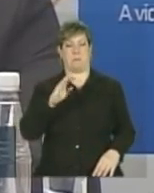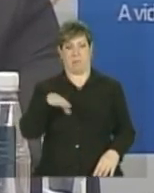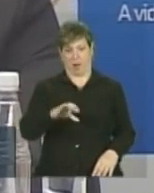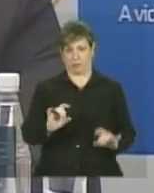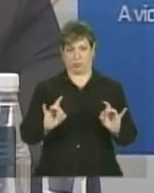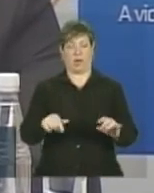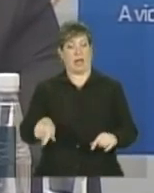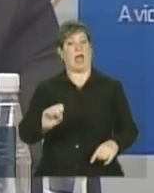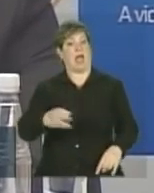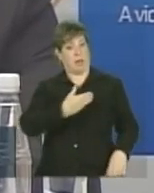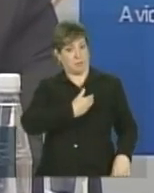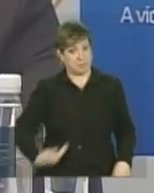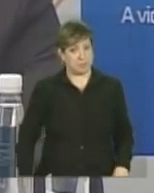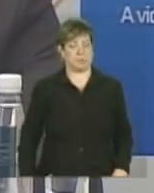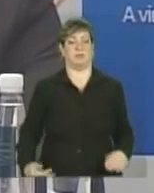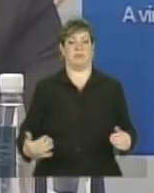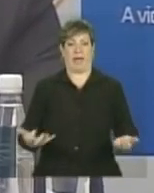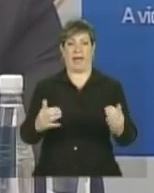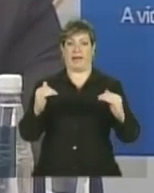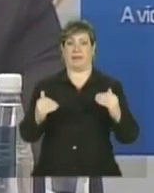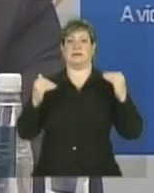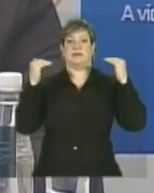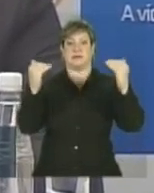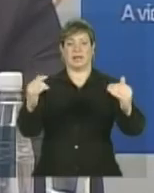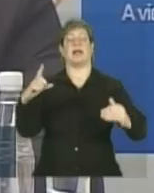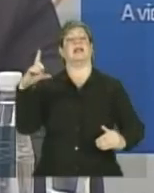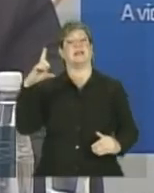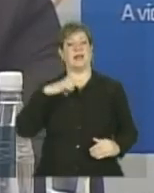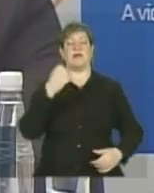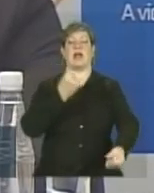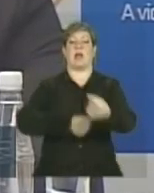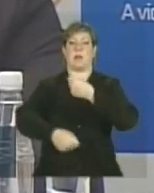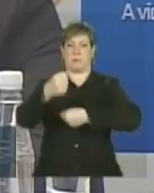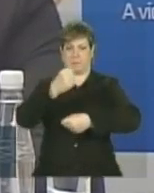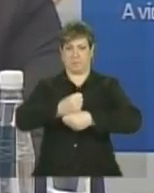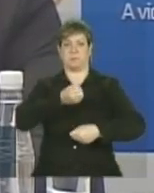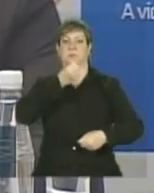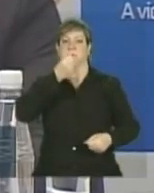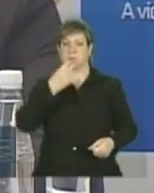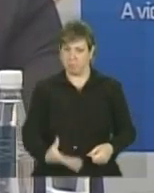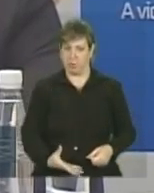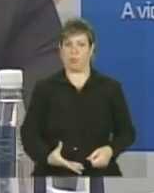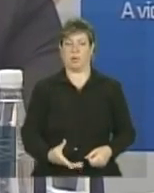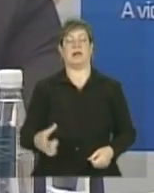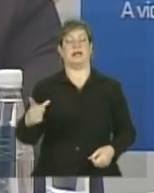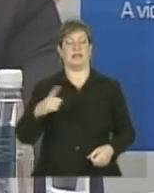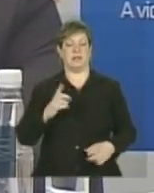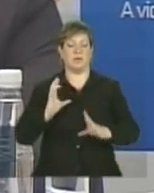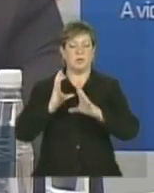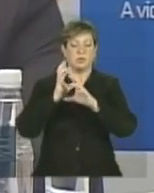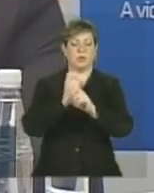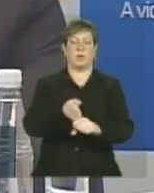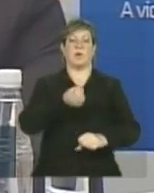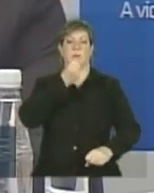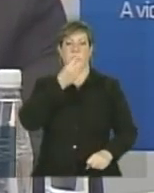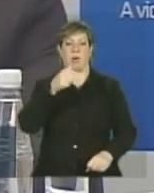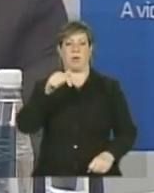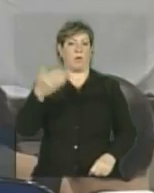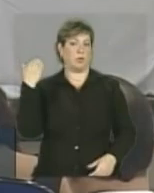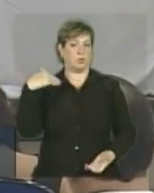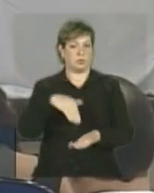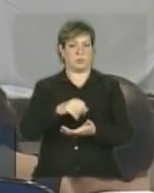não é, que quer crescer, que teve um bom ano passado, que vem tendo um bom ano nos últimos anos, e